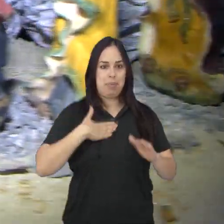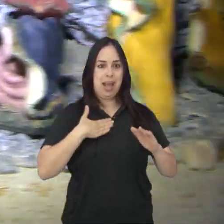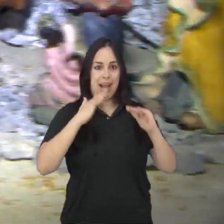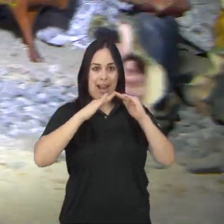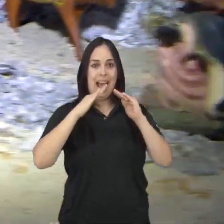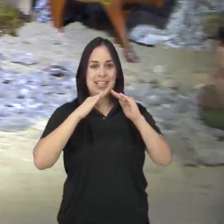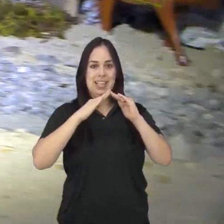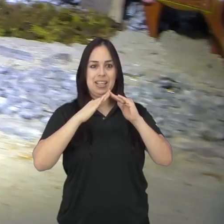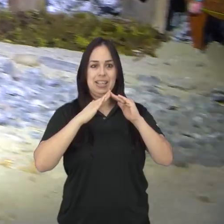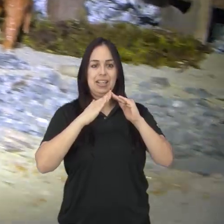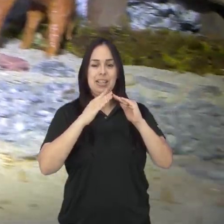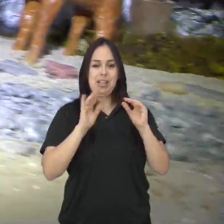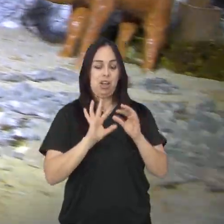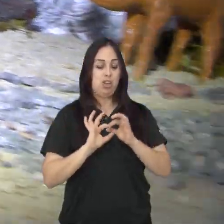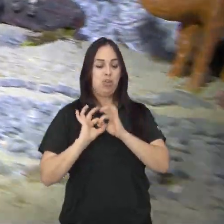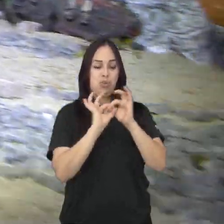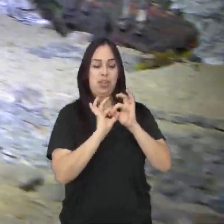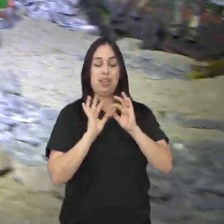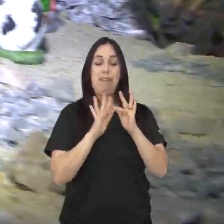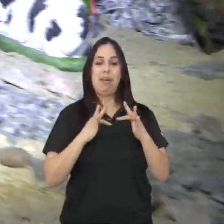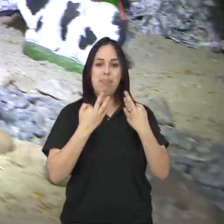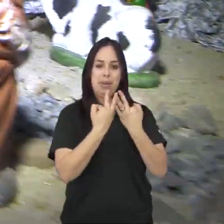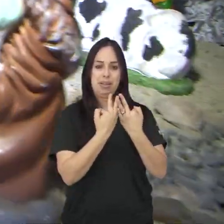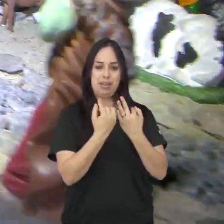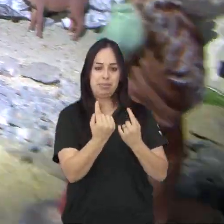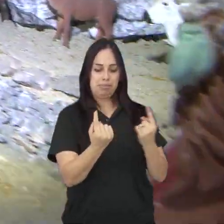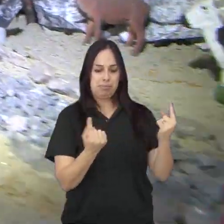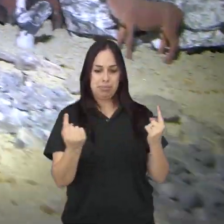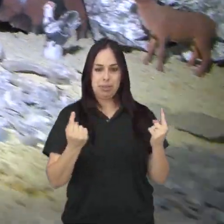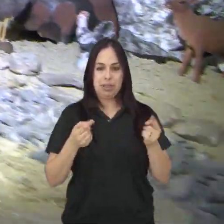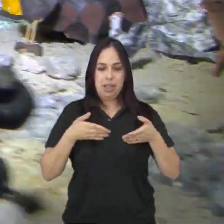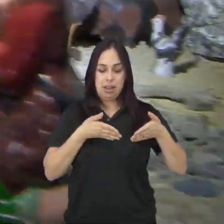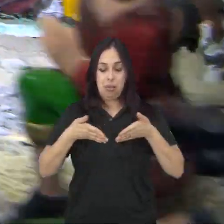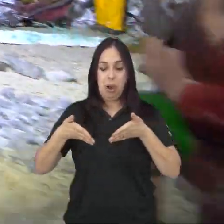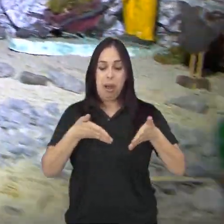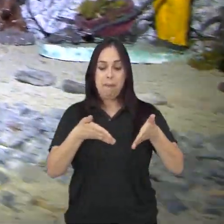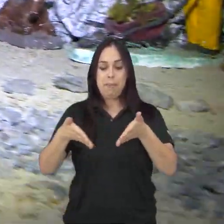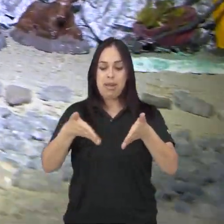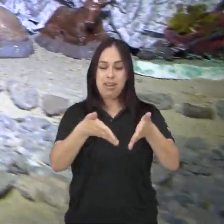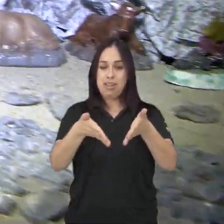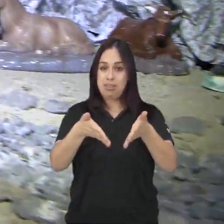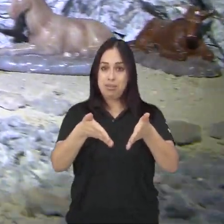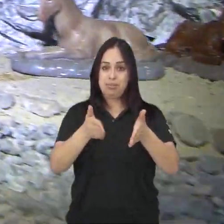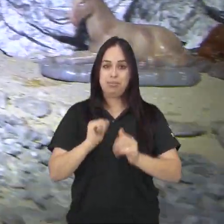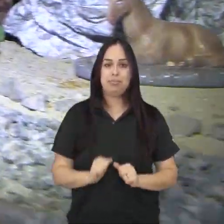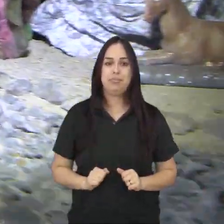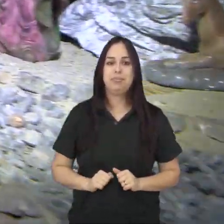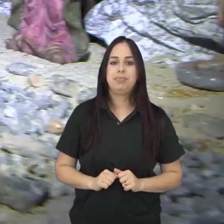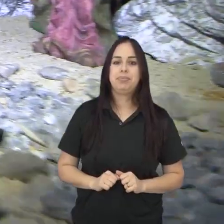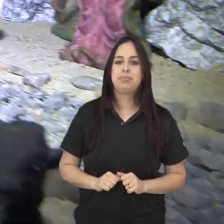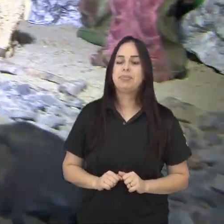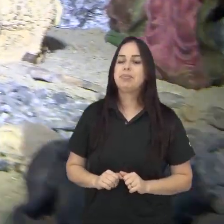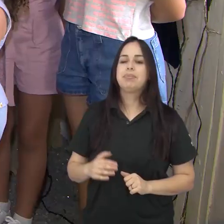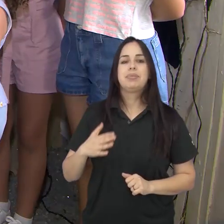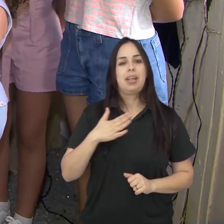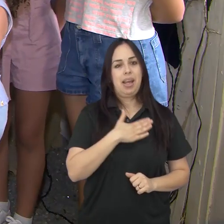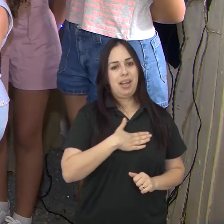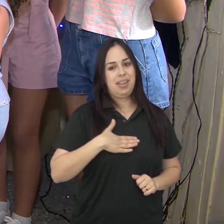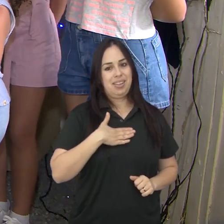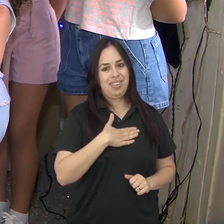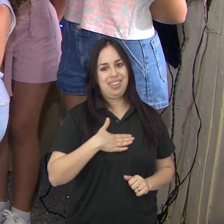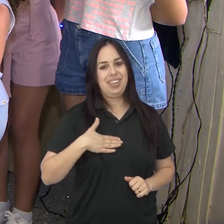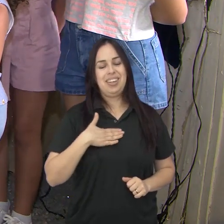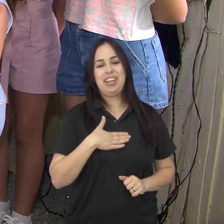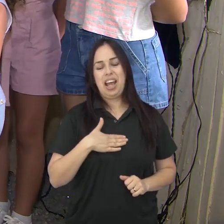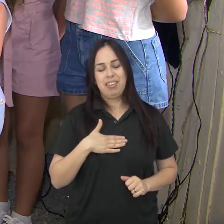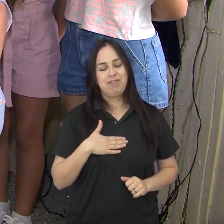é realmente muito mágico juntar a família e montar todo esse percurso, né? Esse caminho que Jesus percorreu. É gostoso,